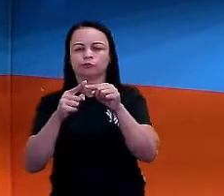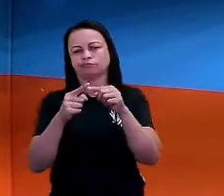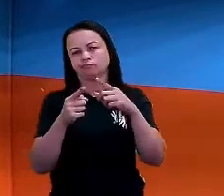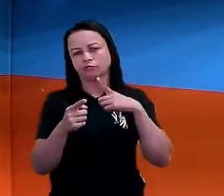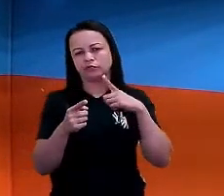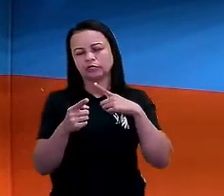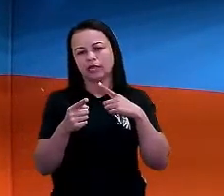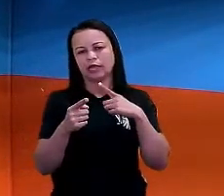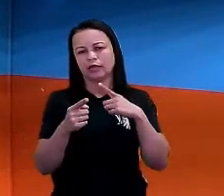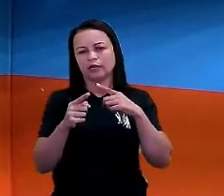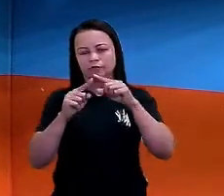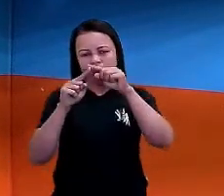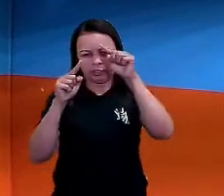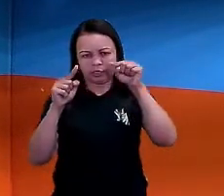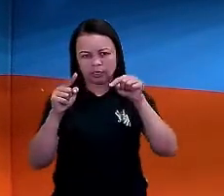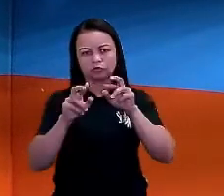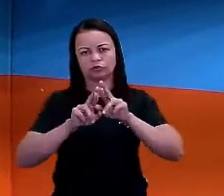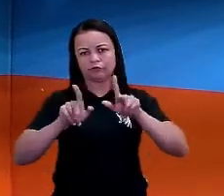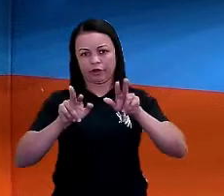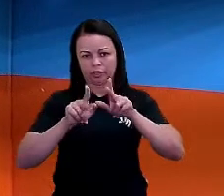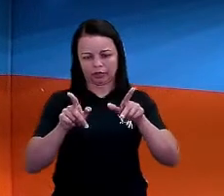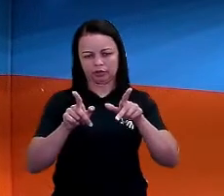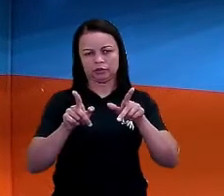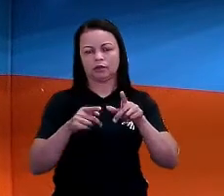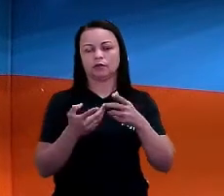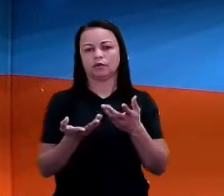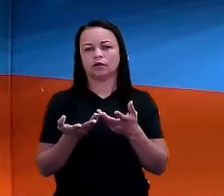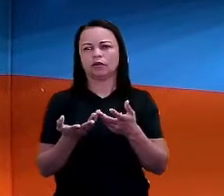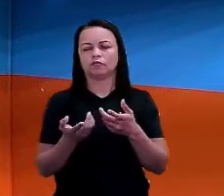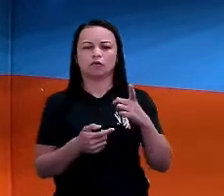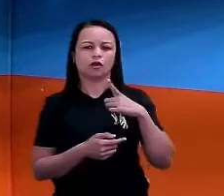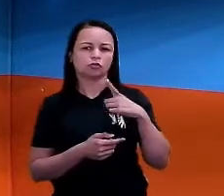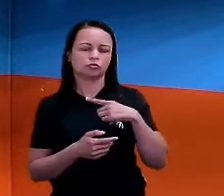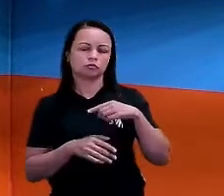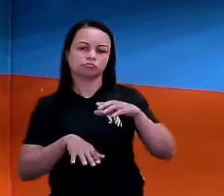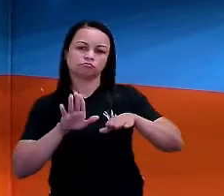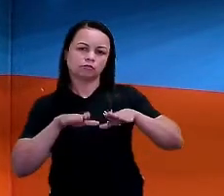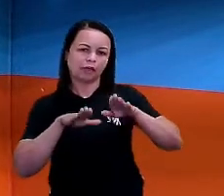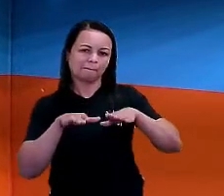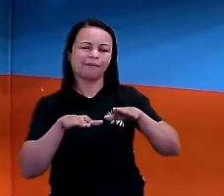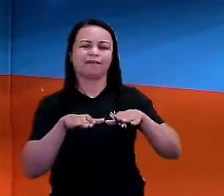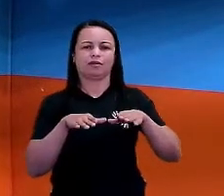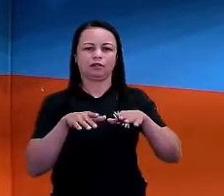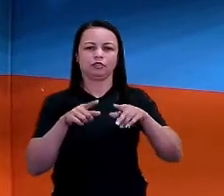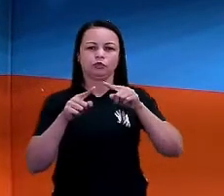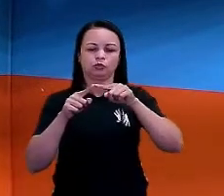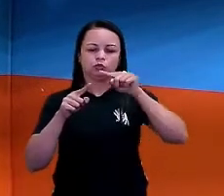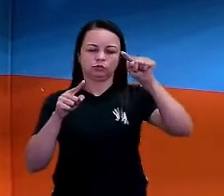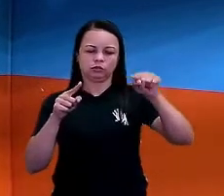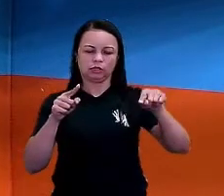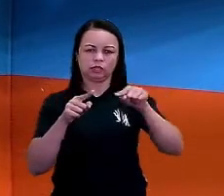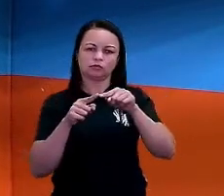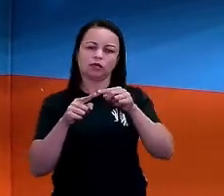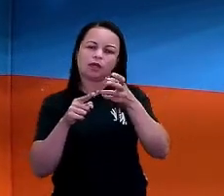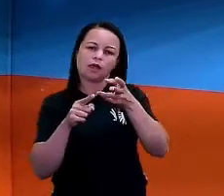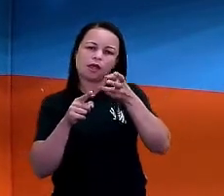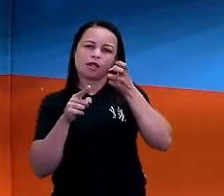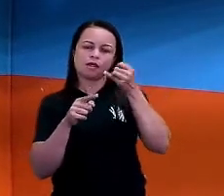que têm suas diferenciações, tá? Então, vão ter... depende do triângulo. É importante que a gente